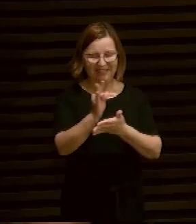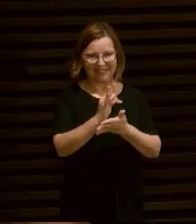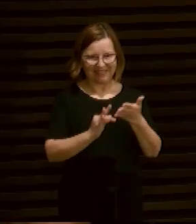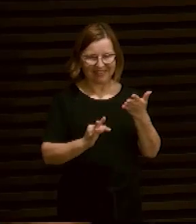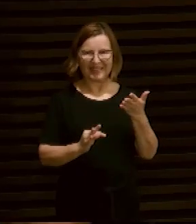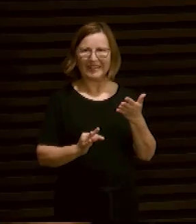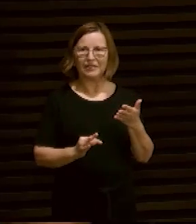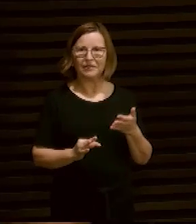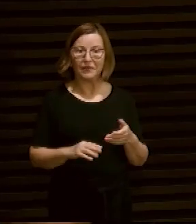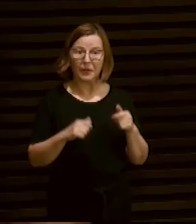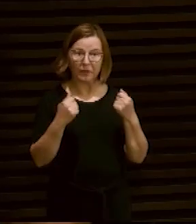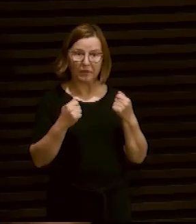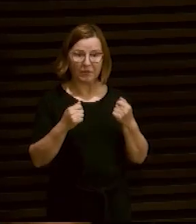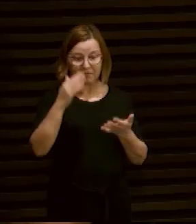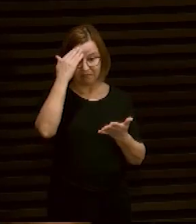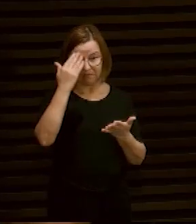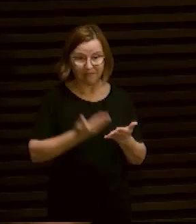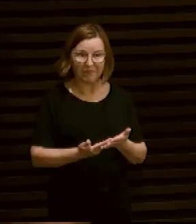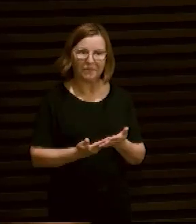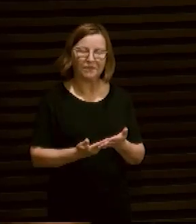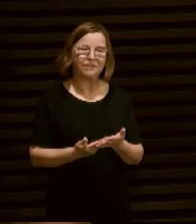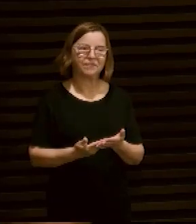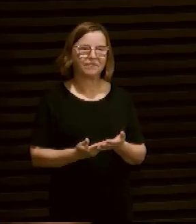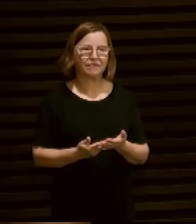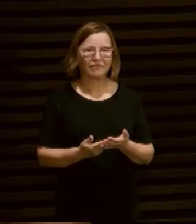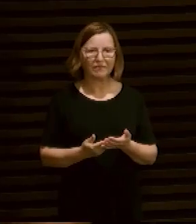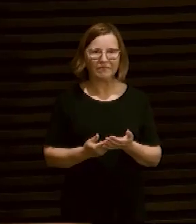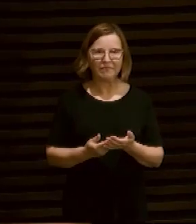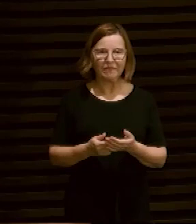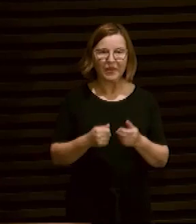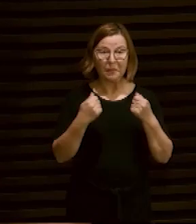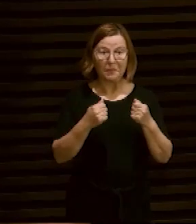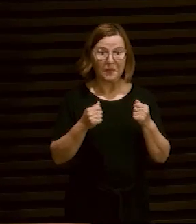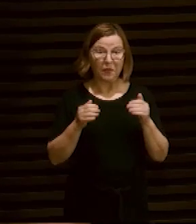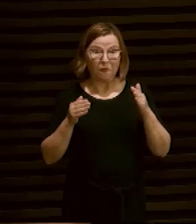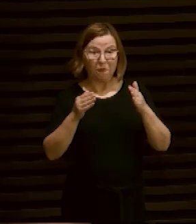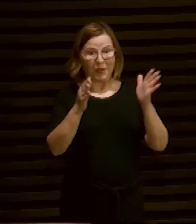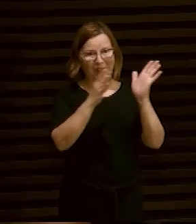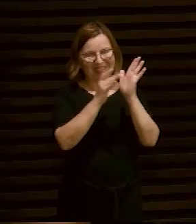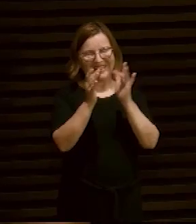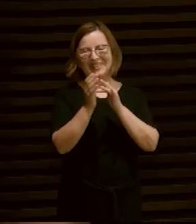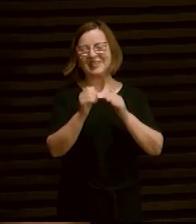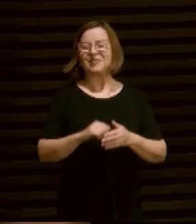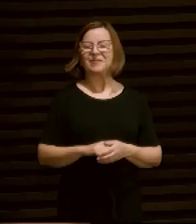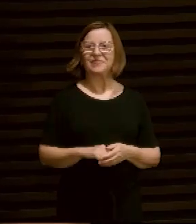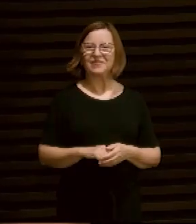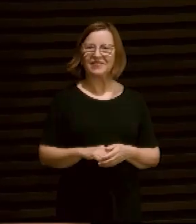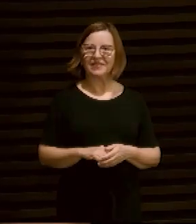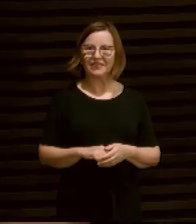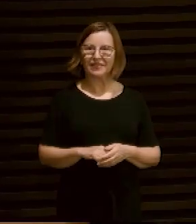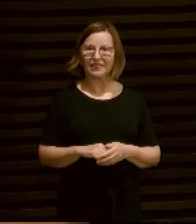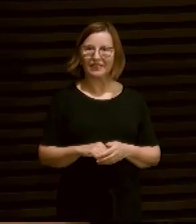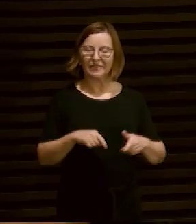eu preciso considerar. Eu preciso enfocar Jesus. O outro termo mais na frente, em